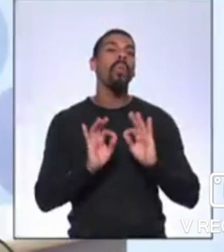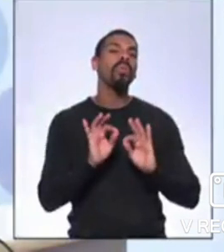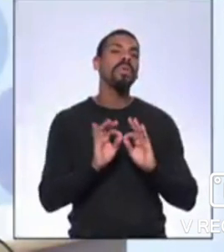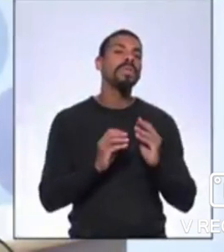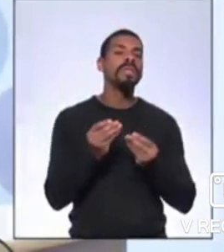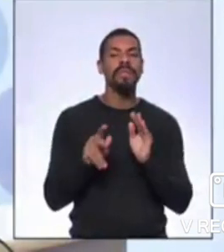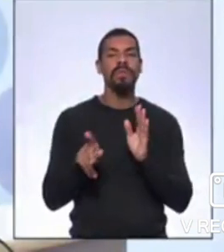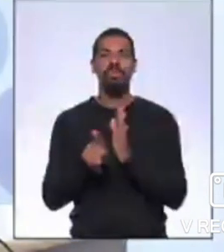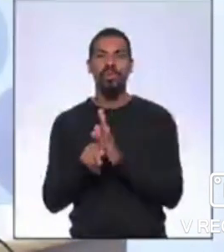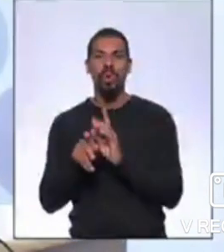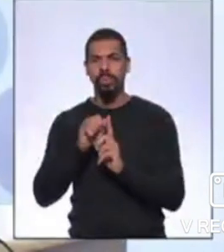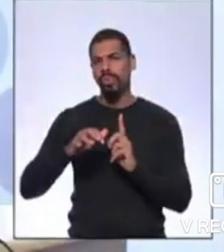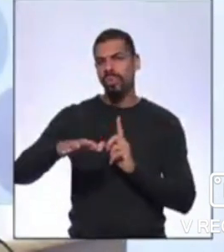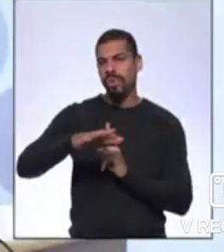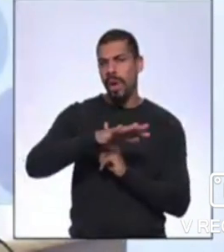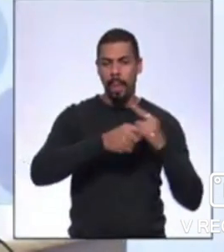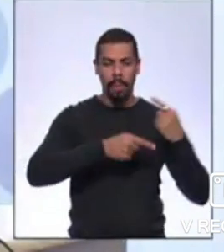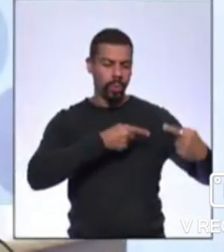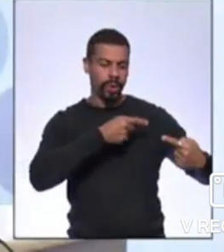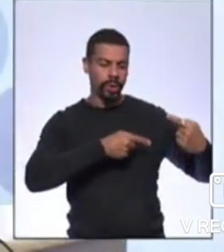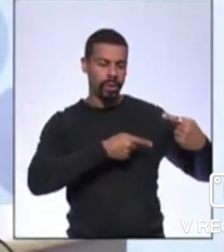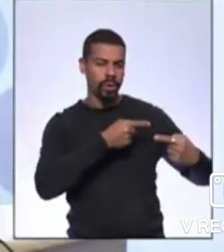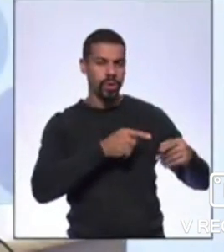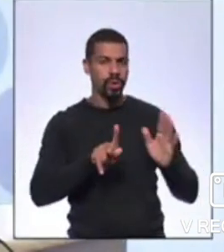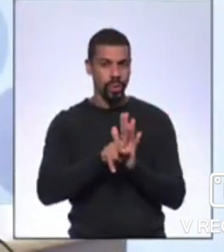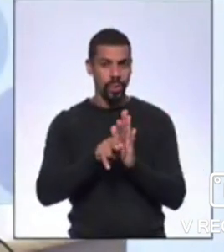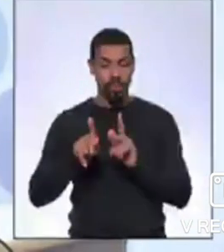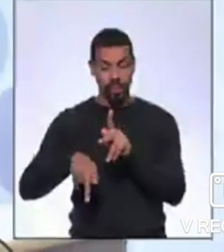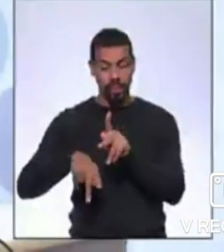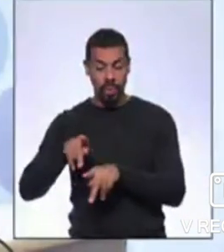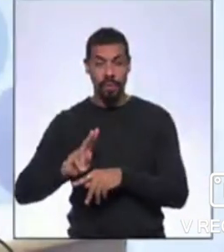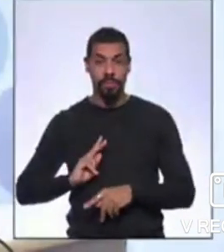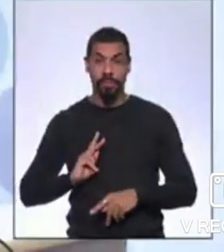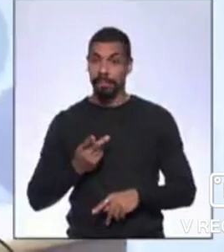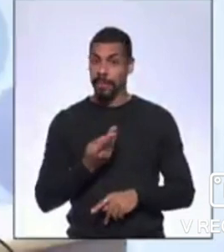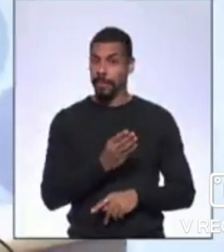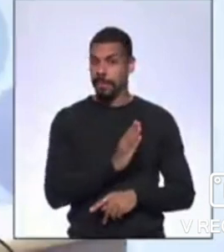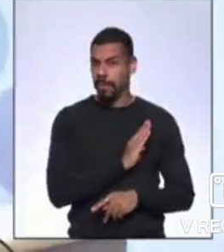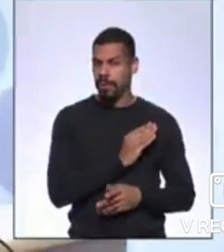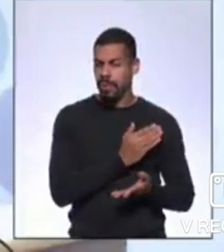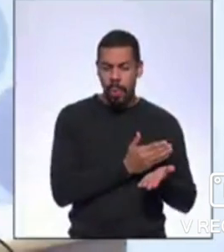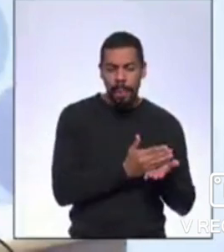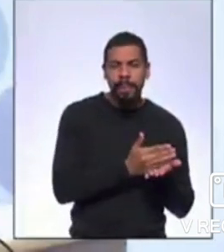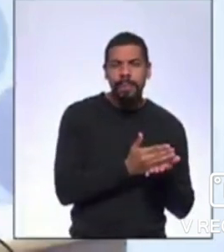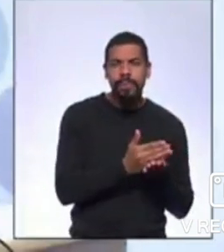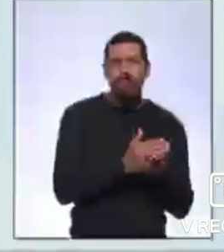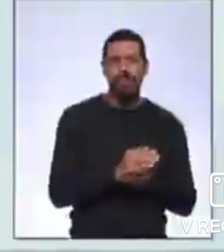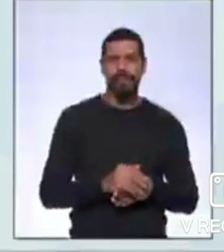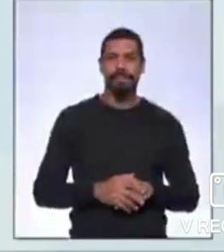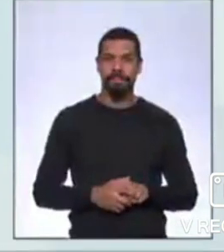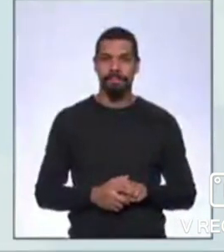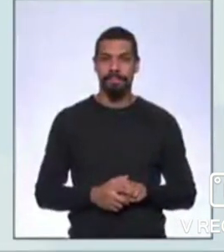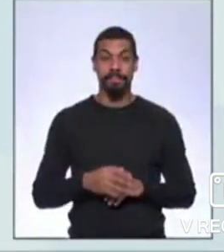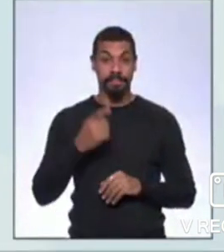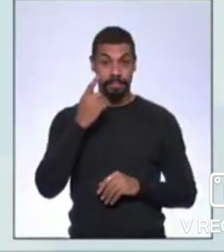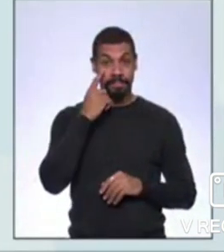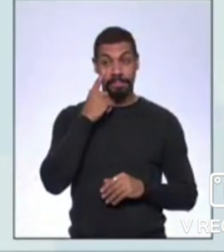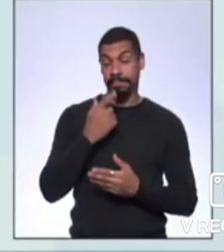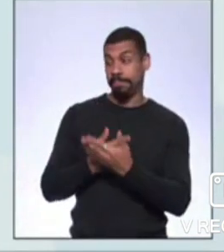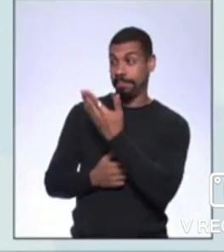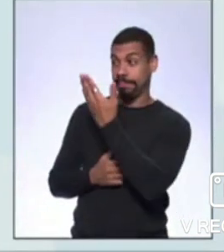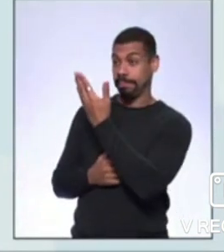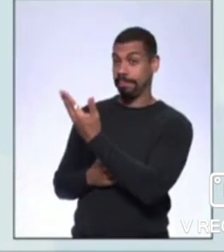organização social, política dos hebreus aí, nos primeiros momentos da história dele, tá? Então, olha, vai aparecer aí na